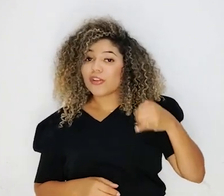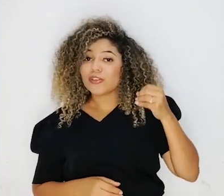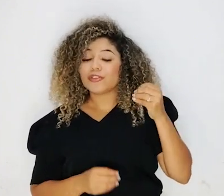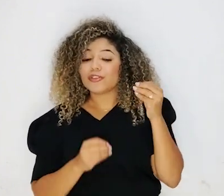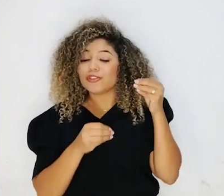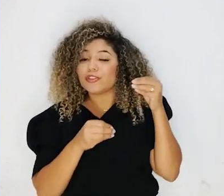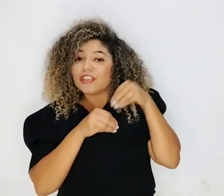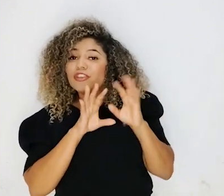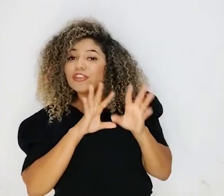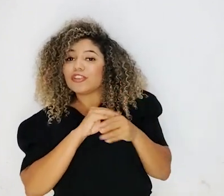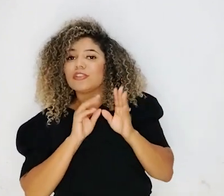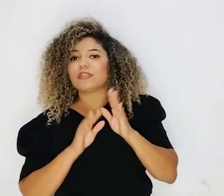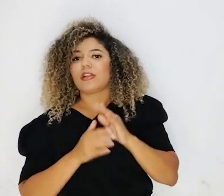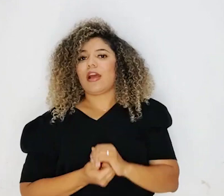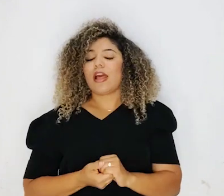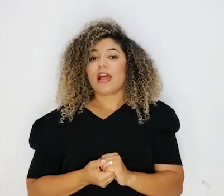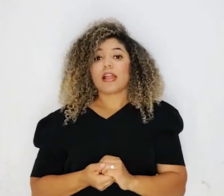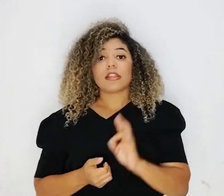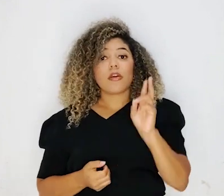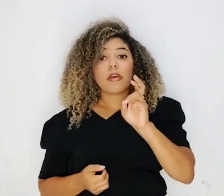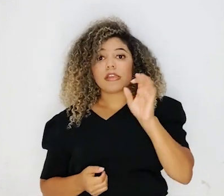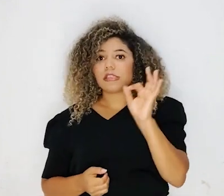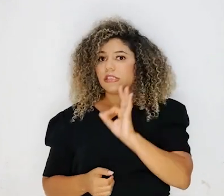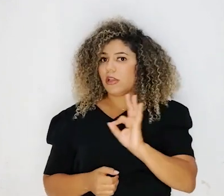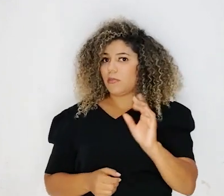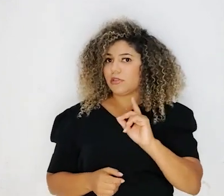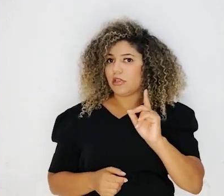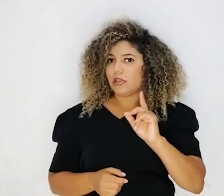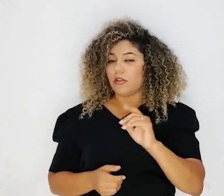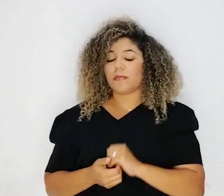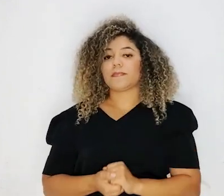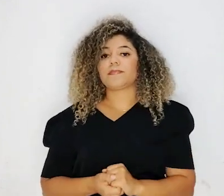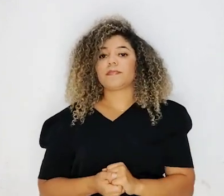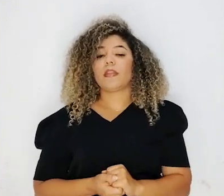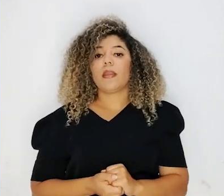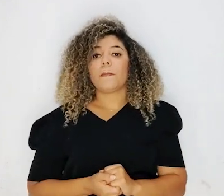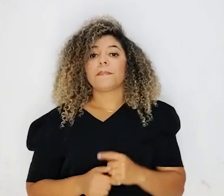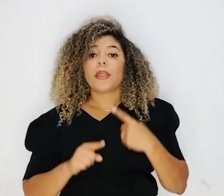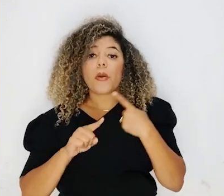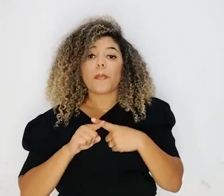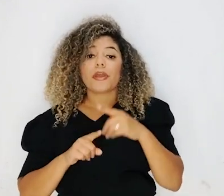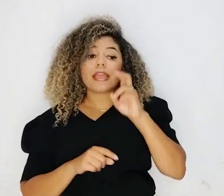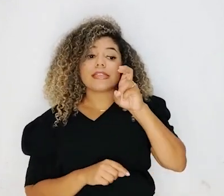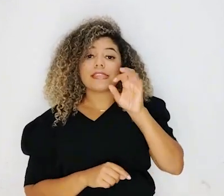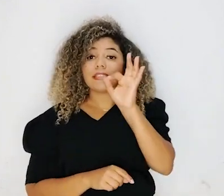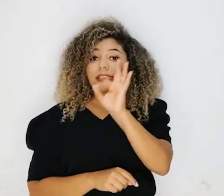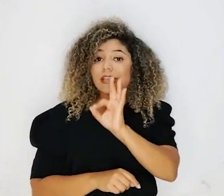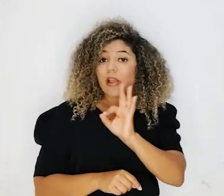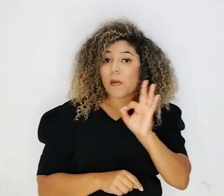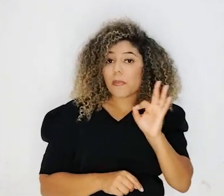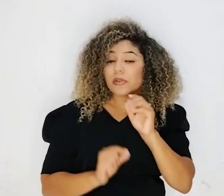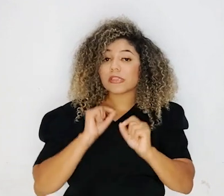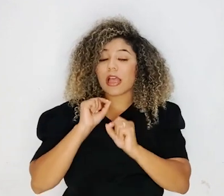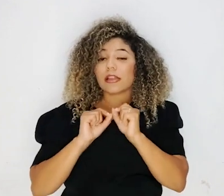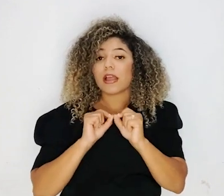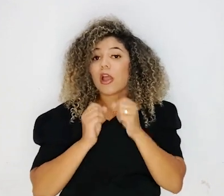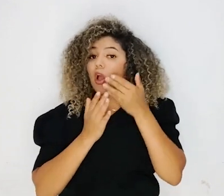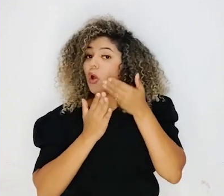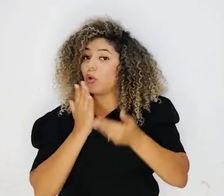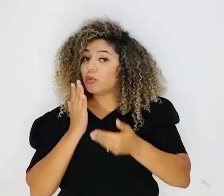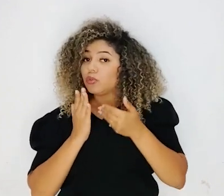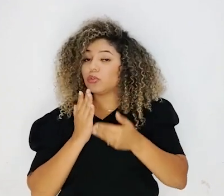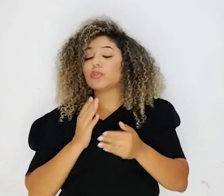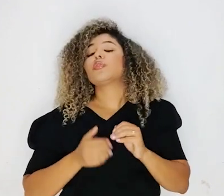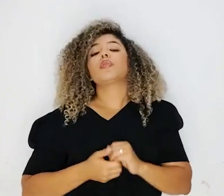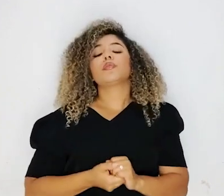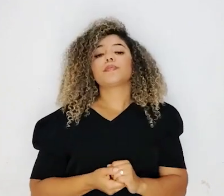juros embutido. Não é 5%, tá, pessoal? Porque aqui tem uma variação aqui no valor da parcela e no valor que a